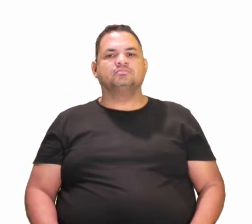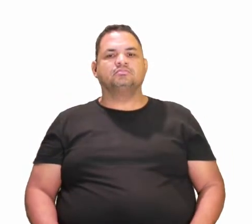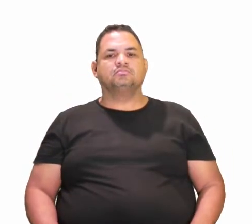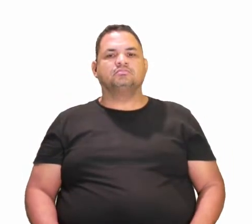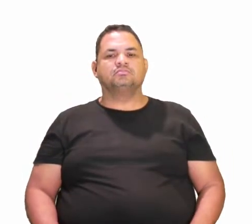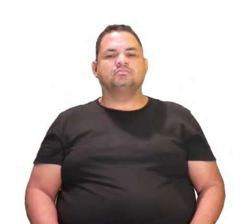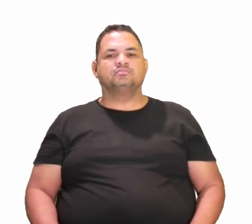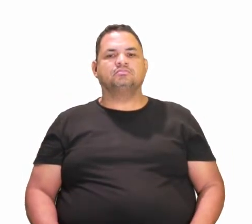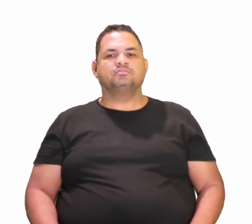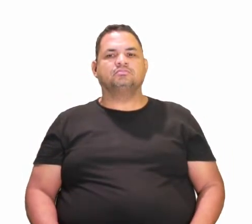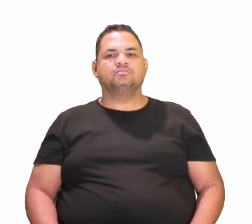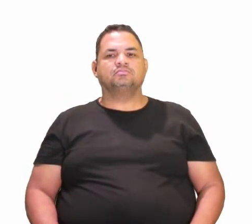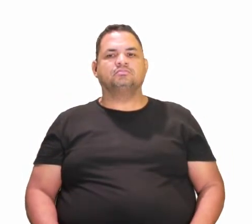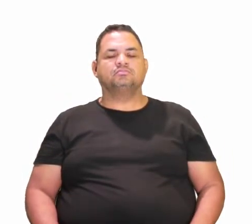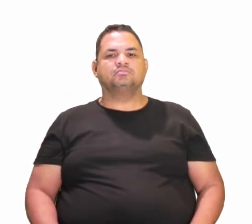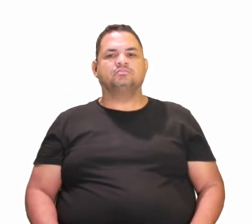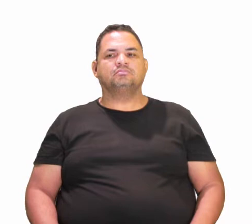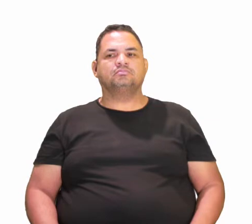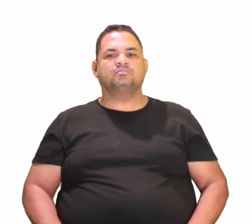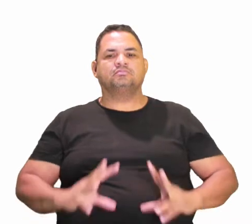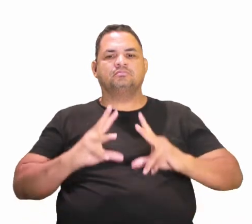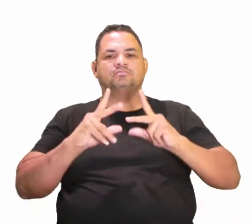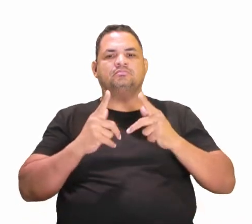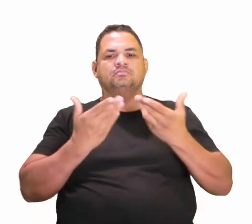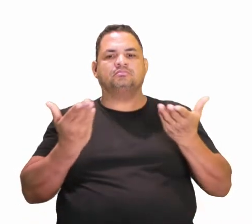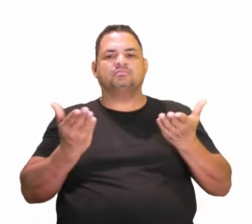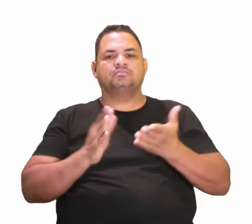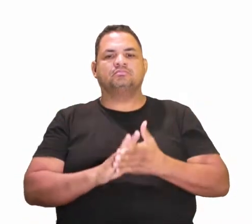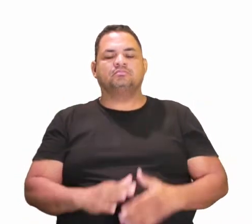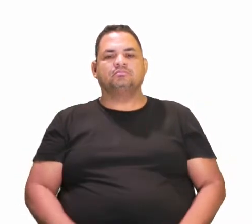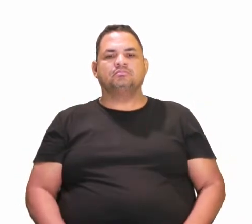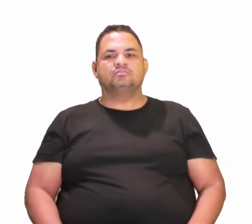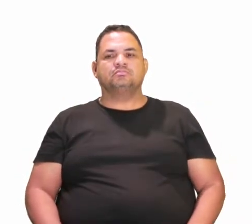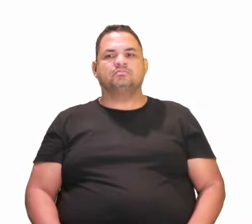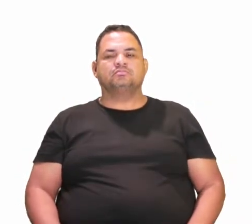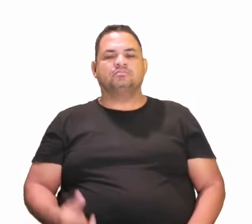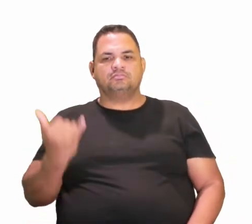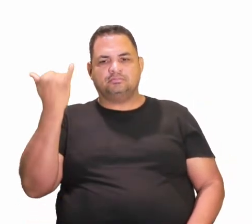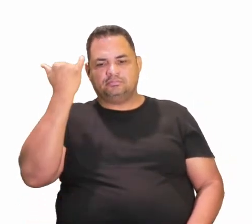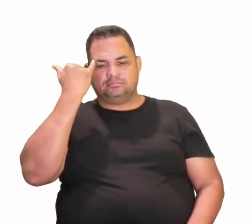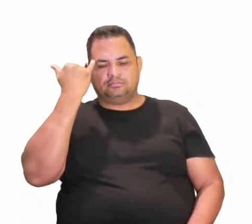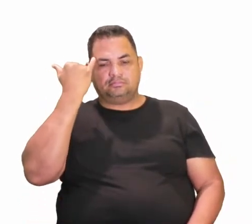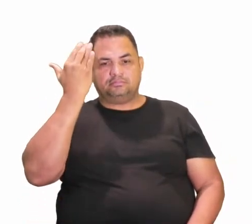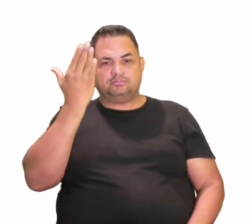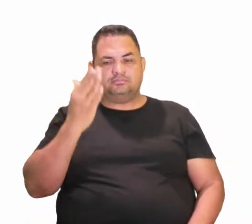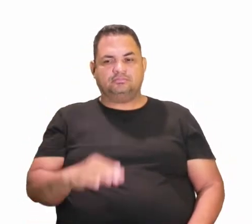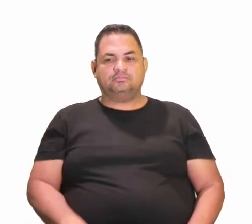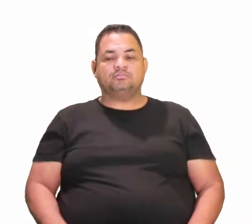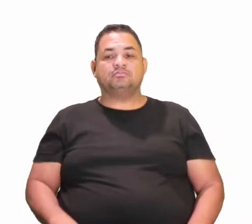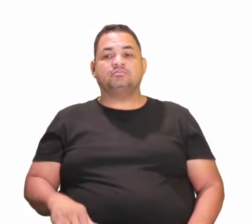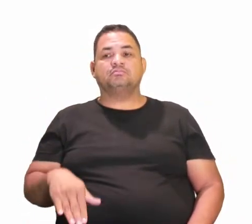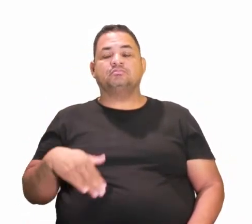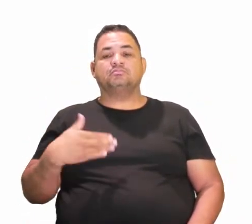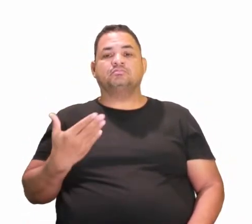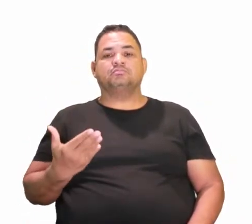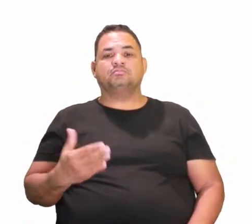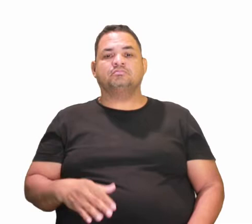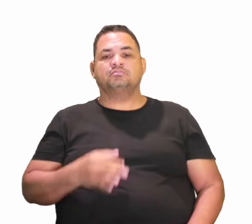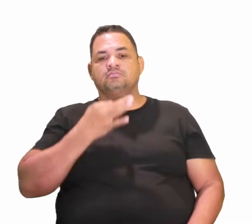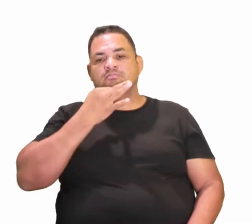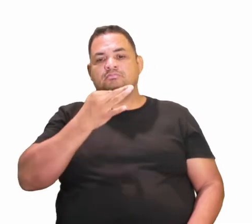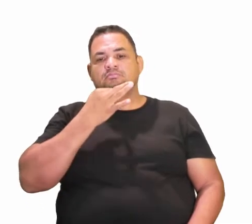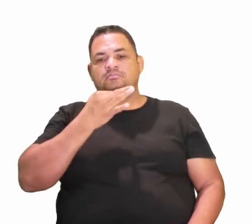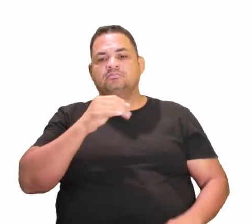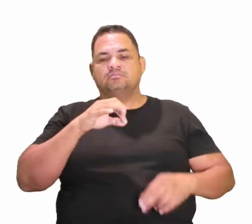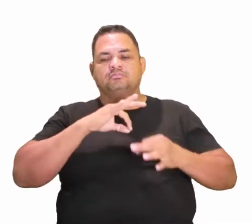aqui não que seria em todos né é a informação do que da sugestão